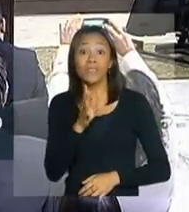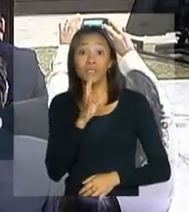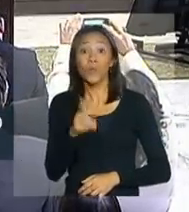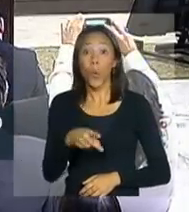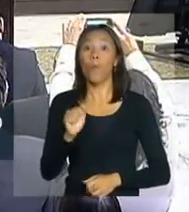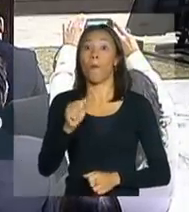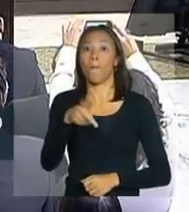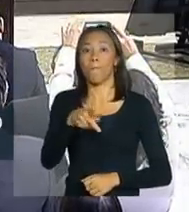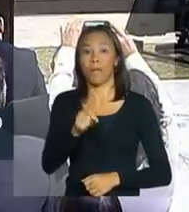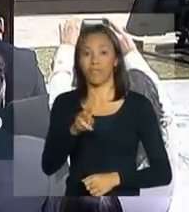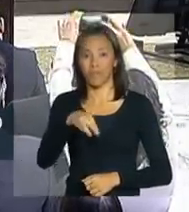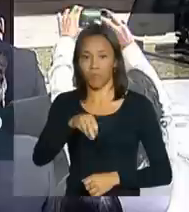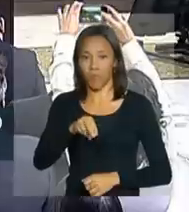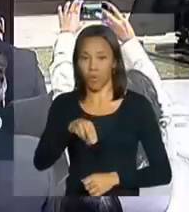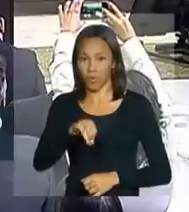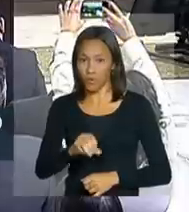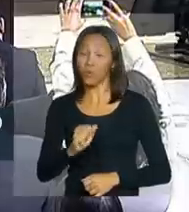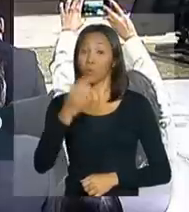material